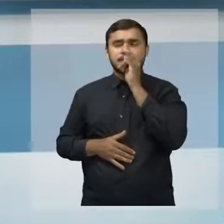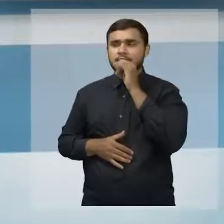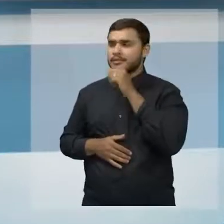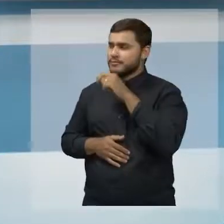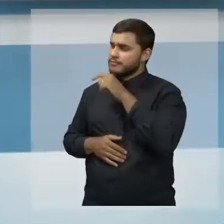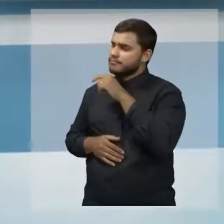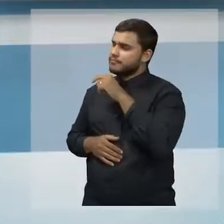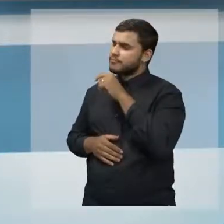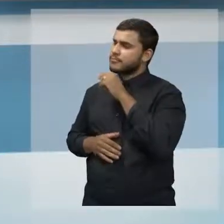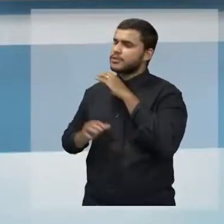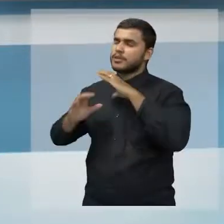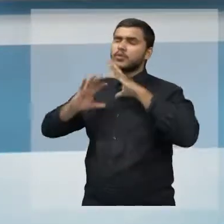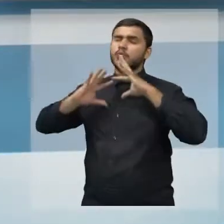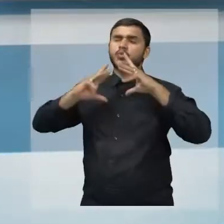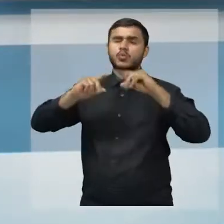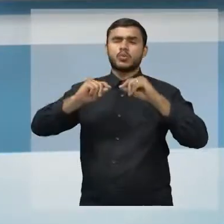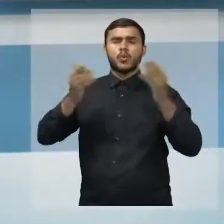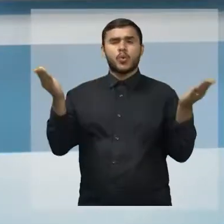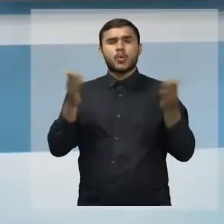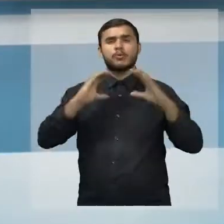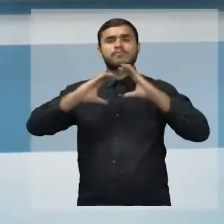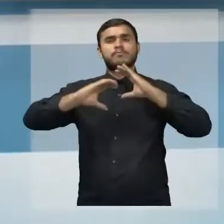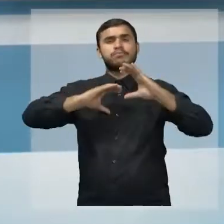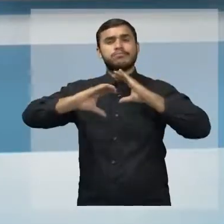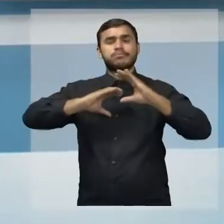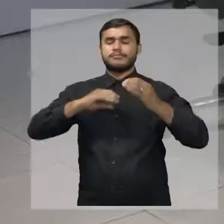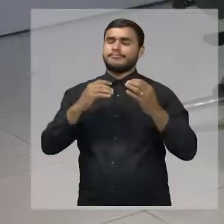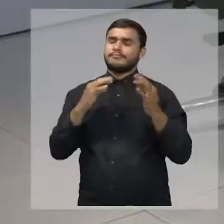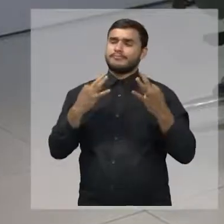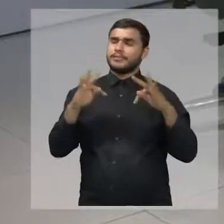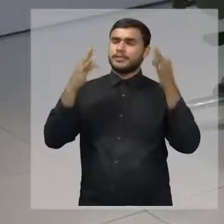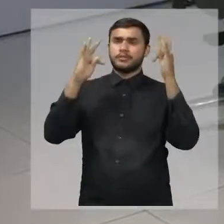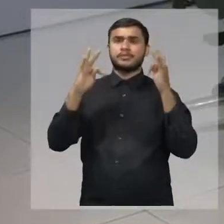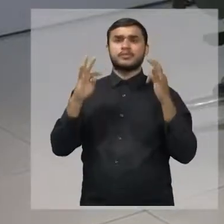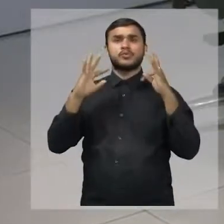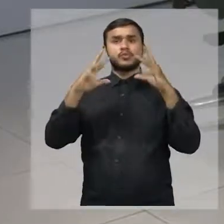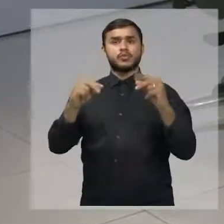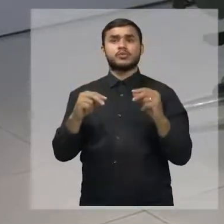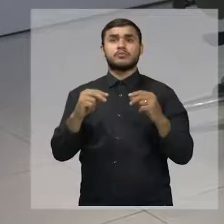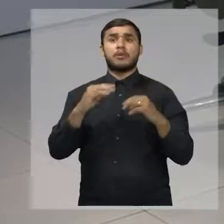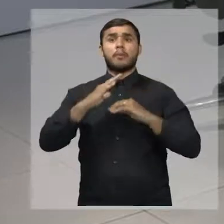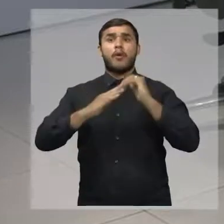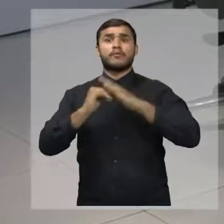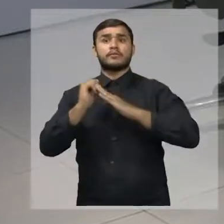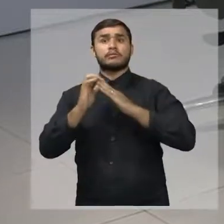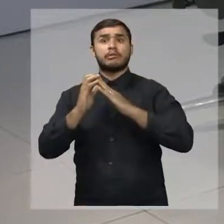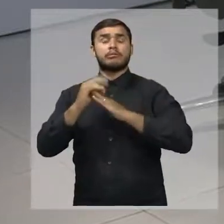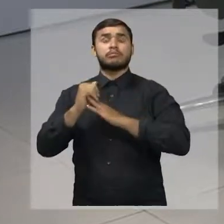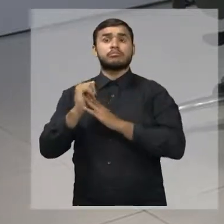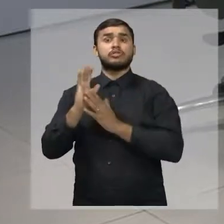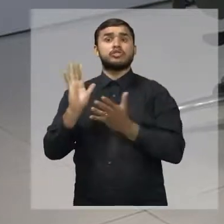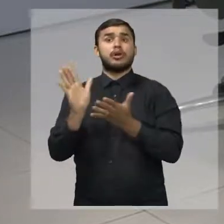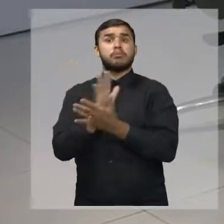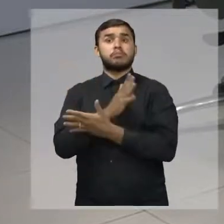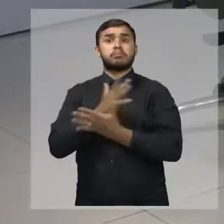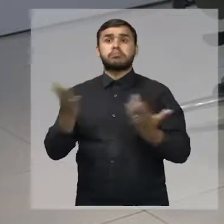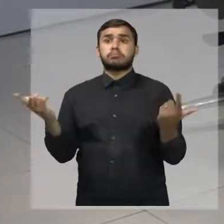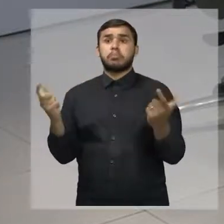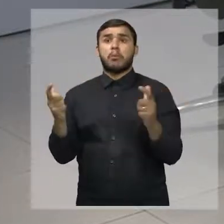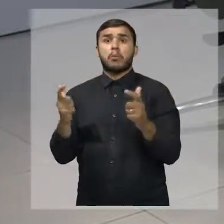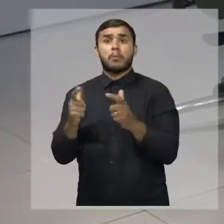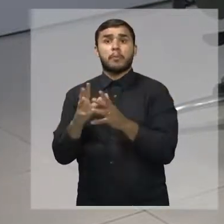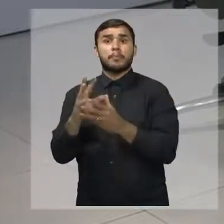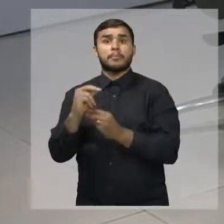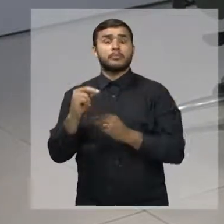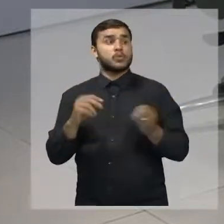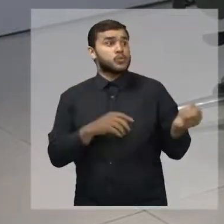A comunicação hoje é em rede, a sociedade é em rede, as profissões desaparecem, vão dar lugar a outras que a gente não